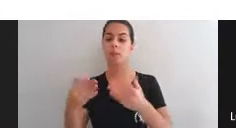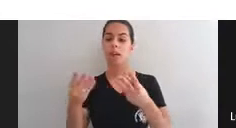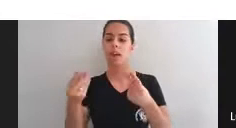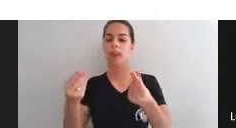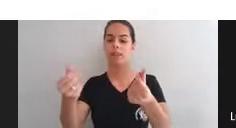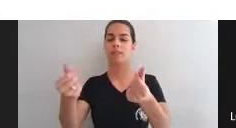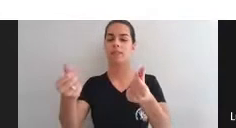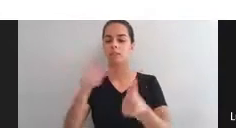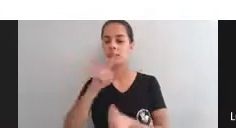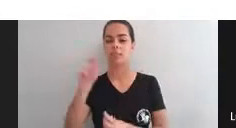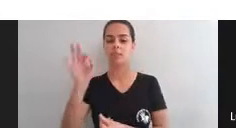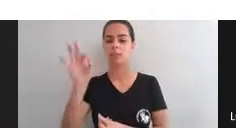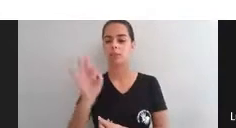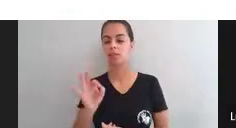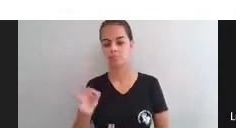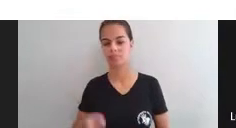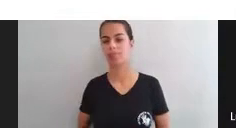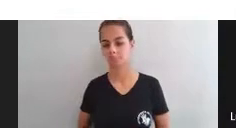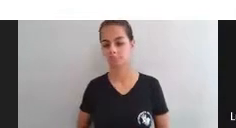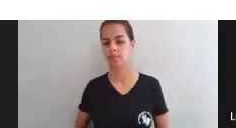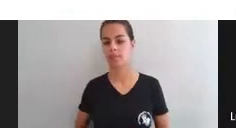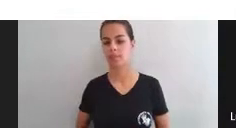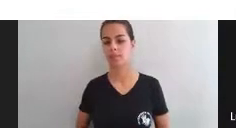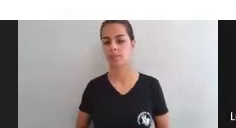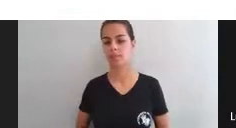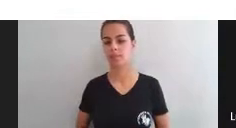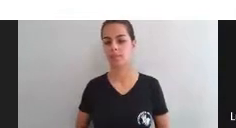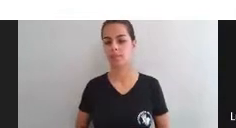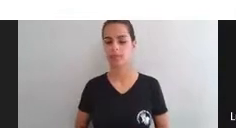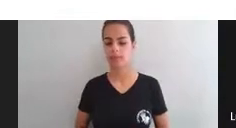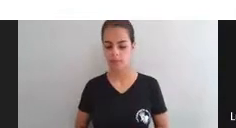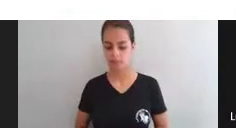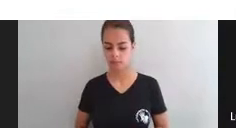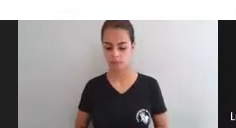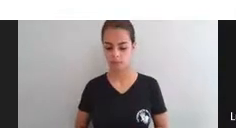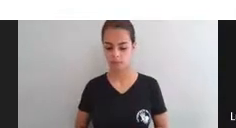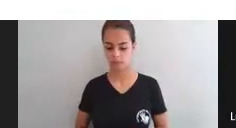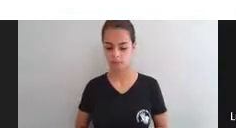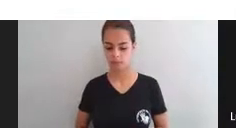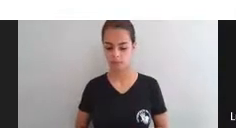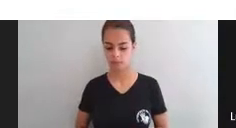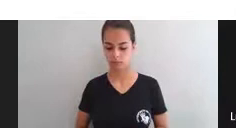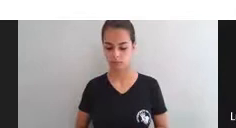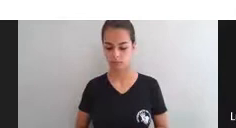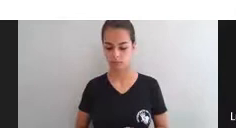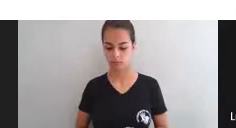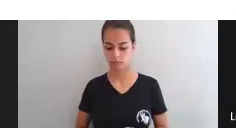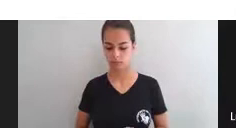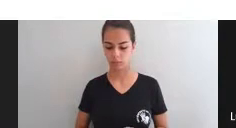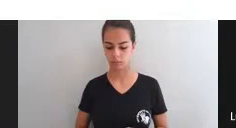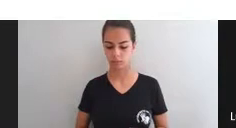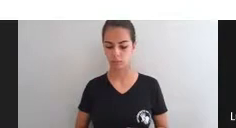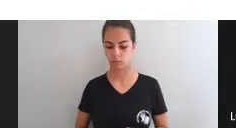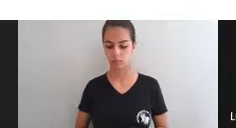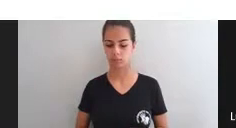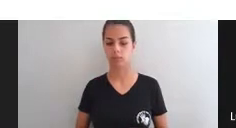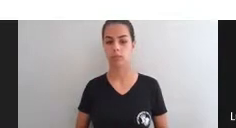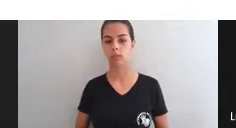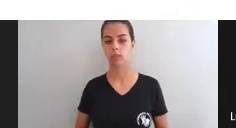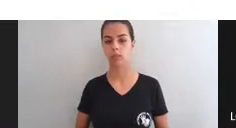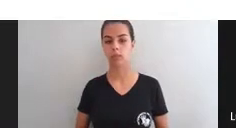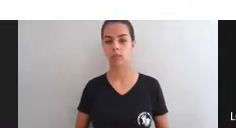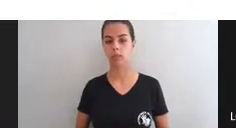eficiência boa, apesar de que é um processo muito mais prático na realidade. Além disso, a